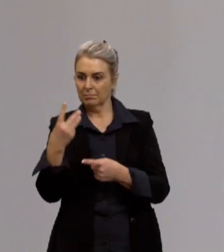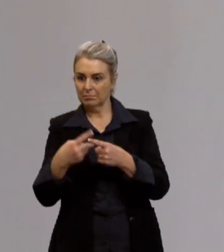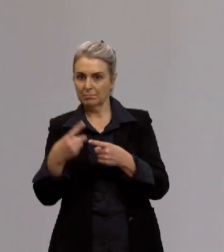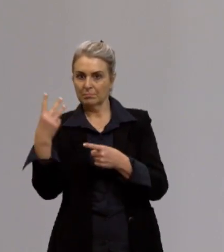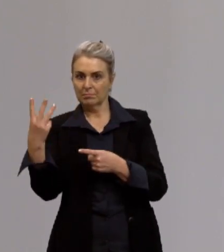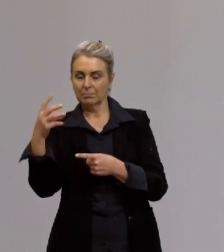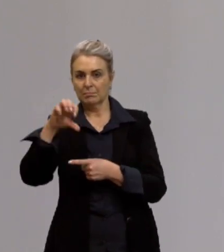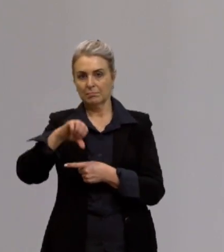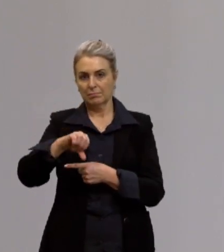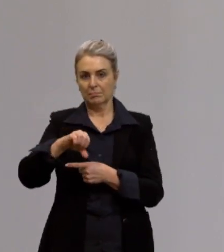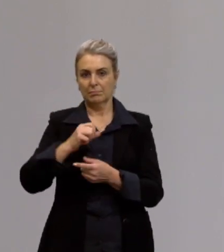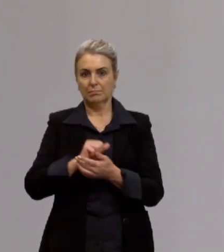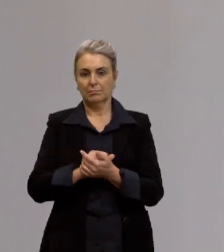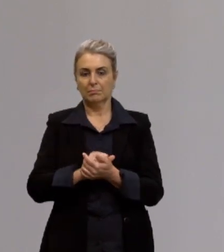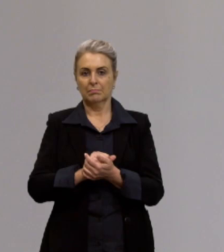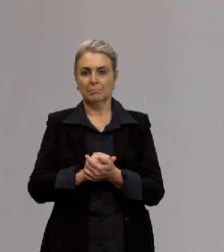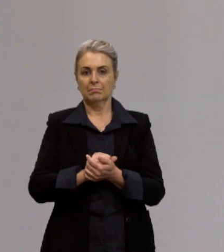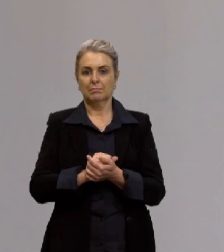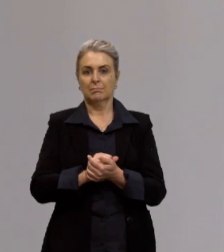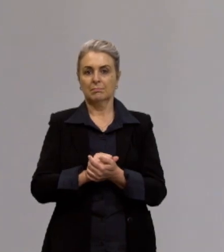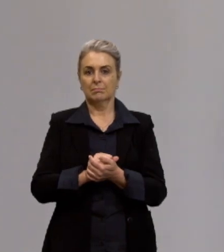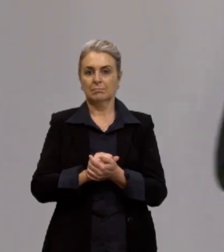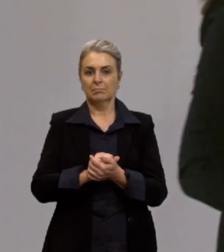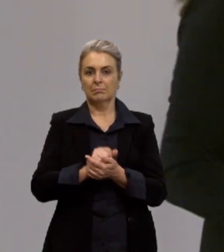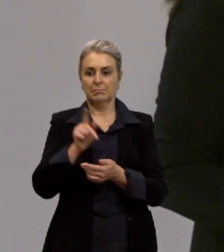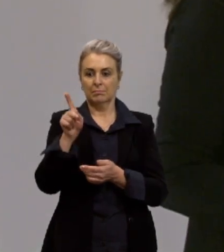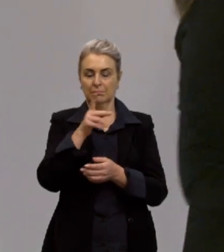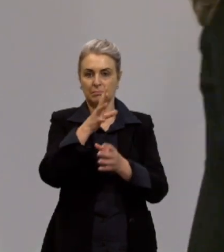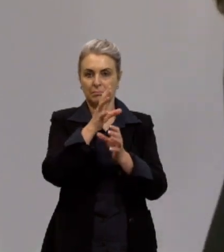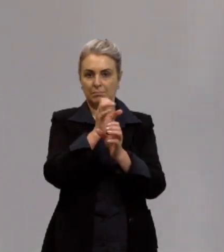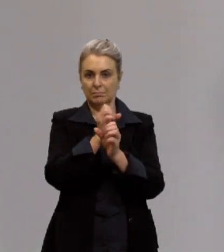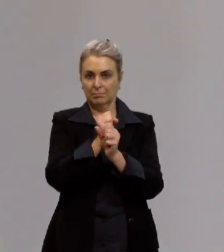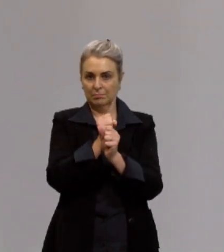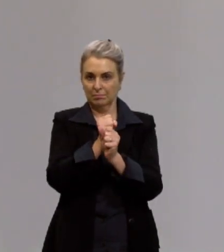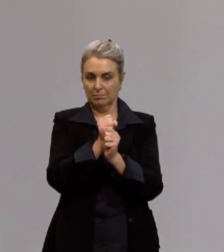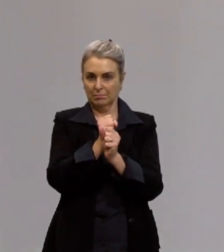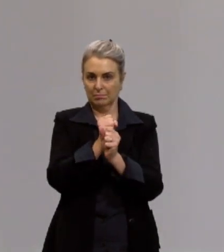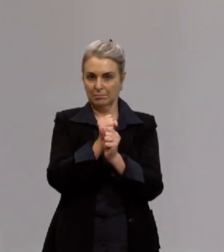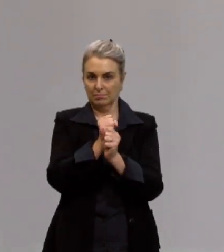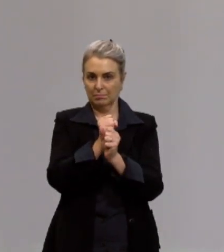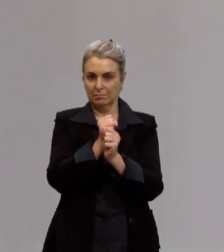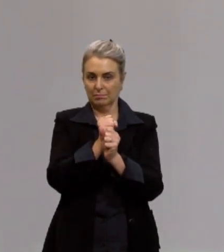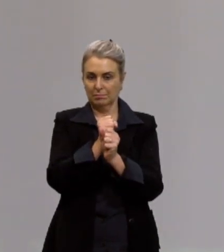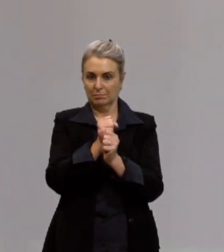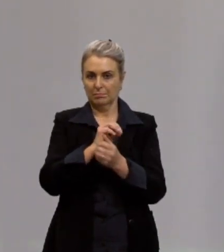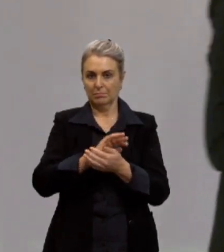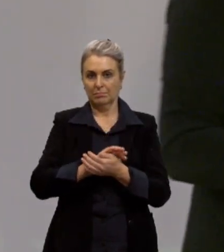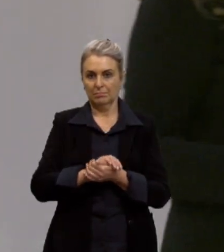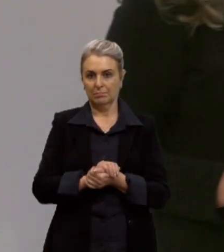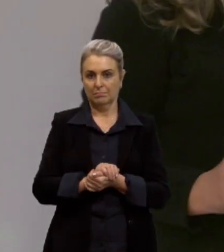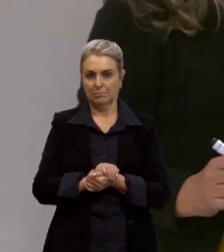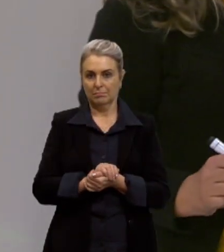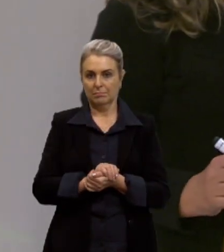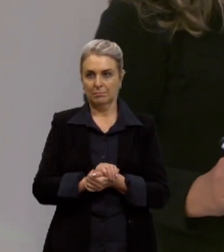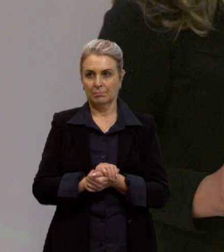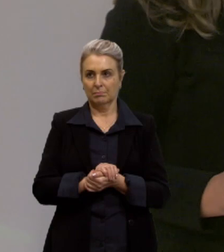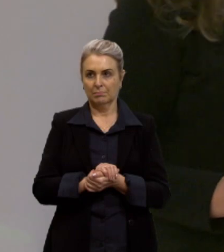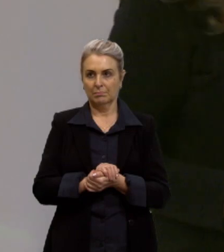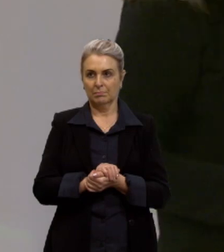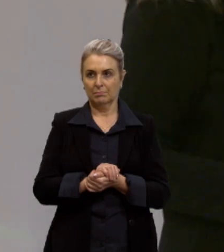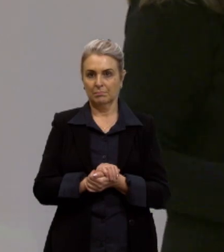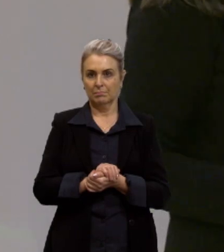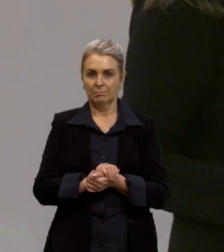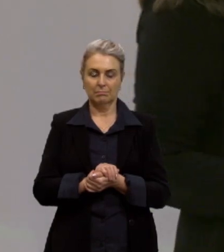4. 6 mais 6 dá 12, vai 1, 10. Então, muito